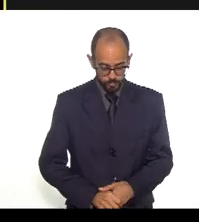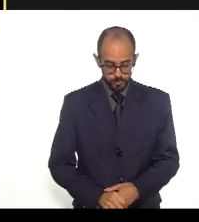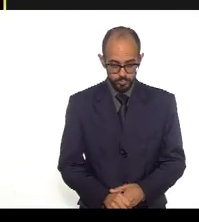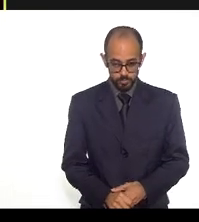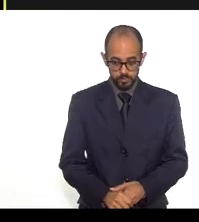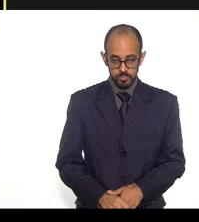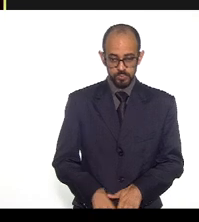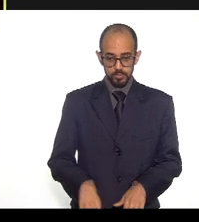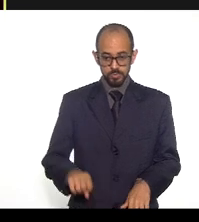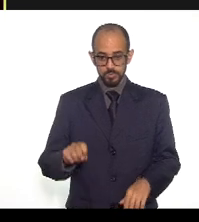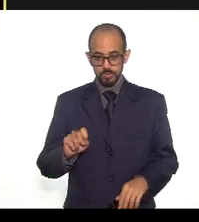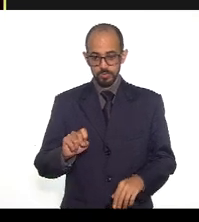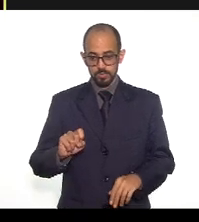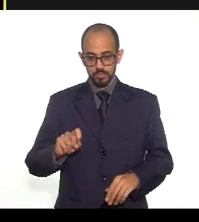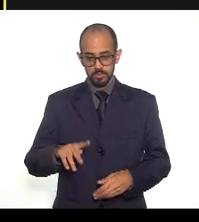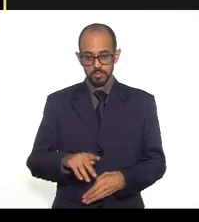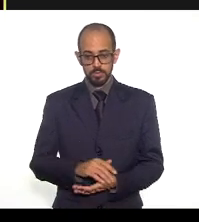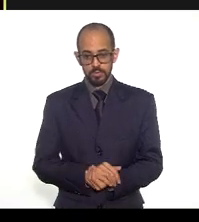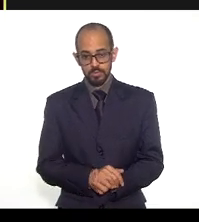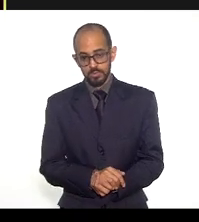Ok, então.